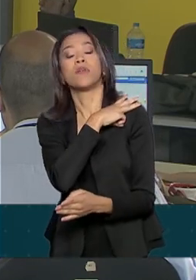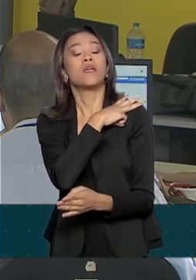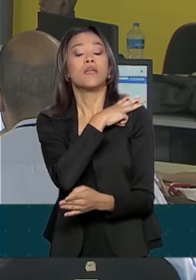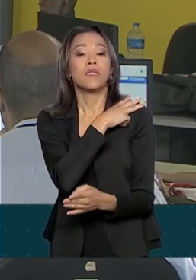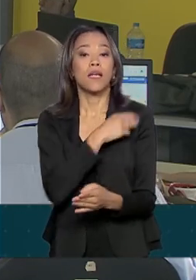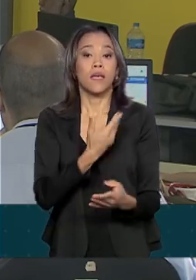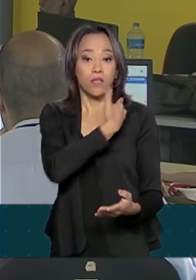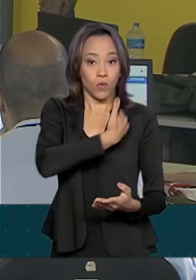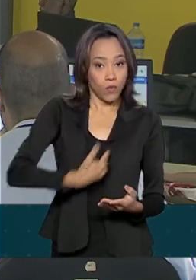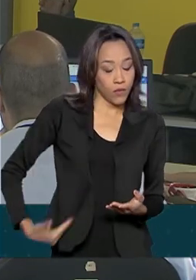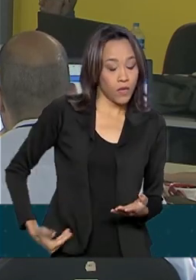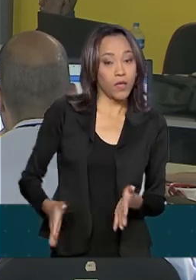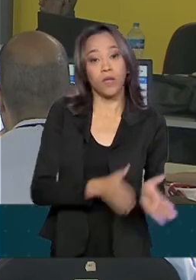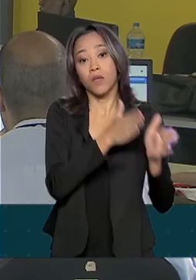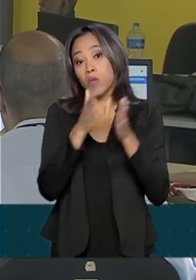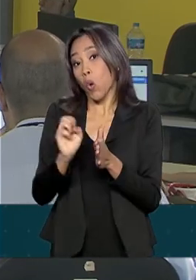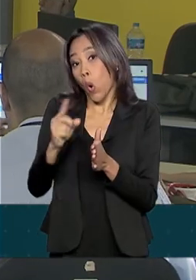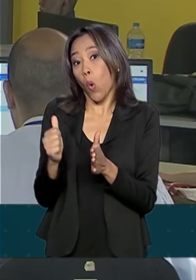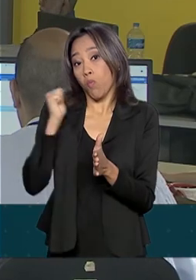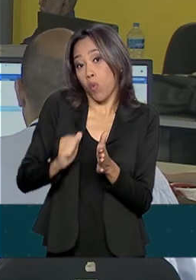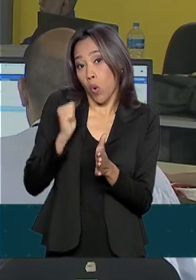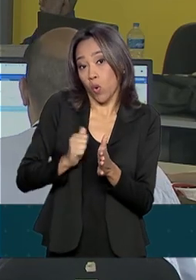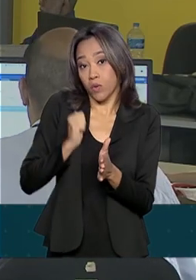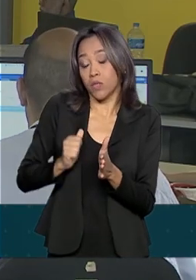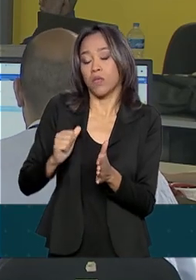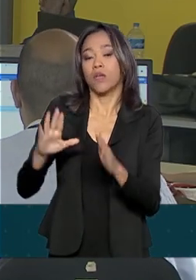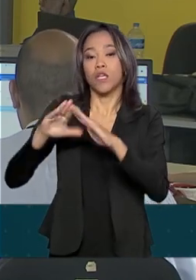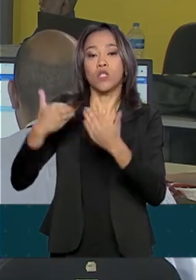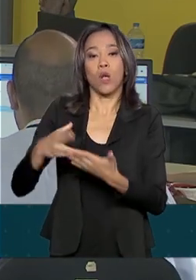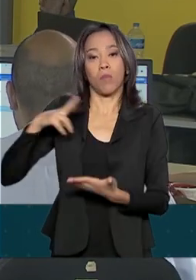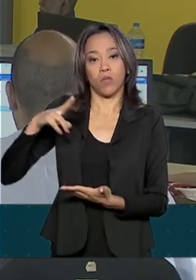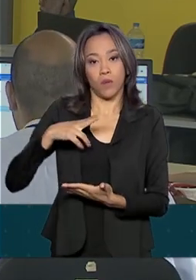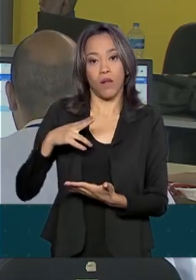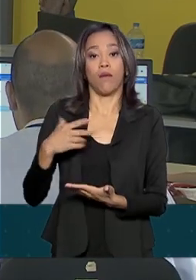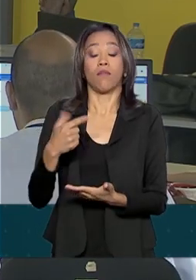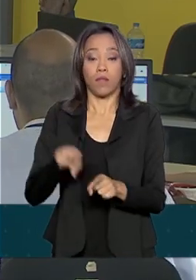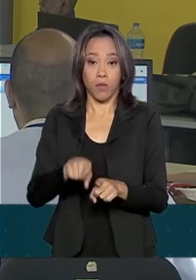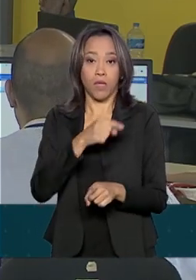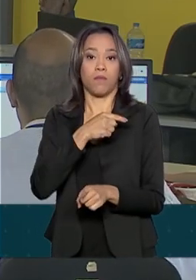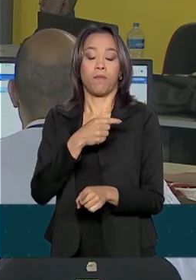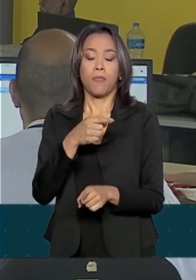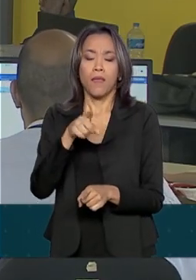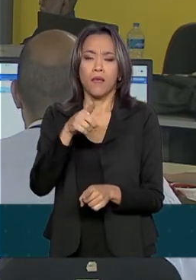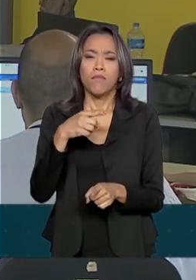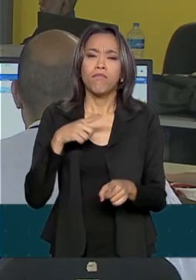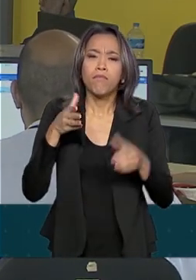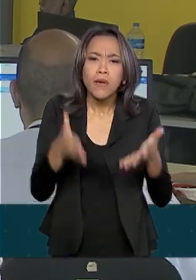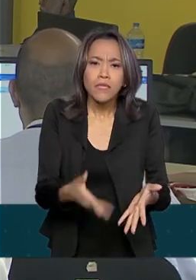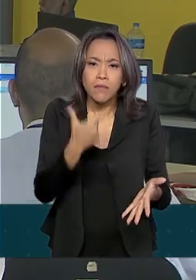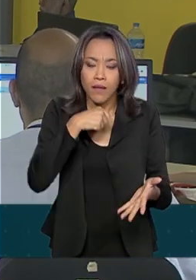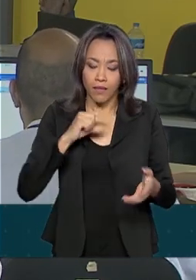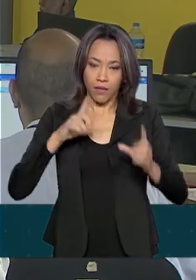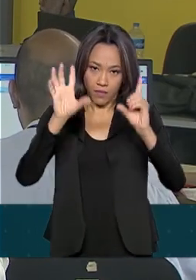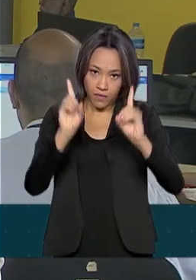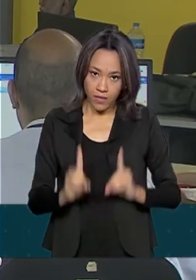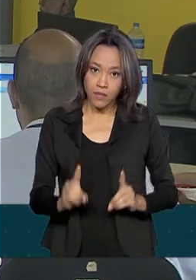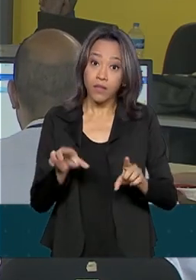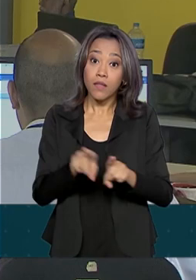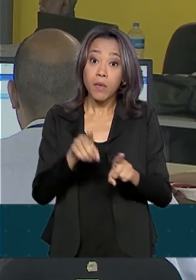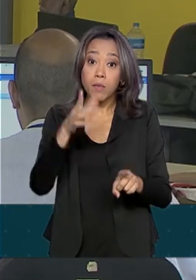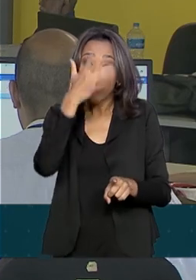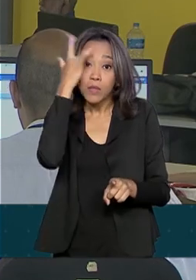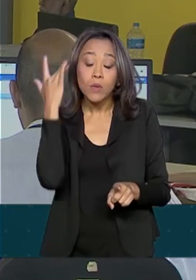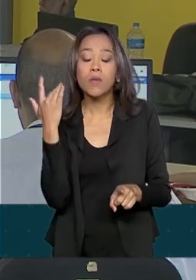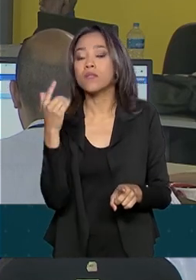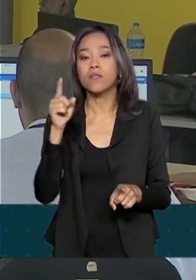bolsista em colégio particular. Também participam estudantes com deficiência e professores da rede pública de ensino que ainda não obtiveram